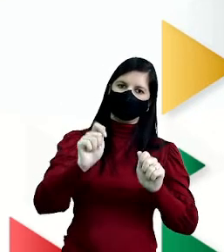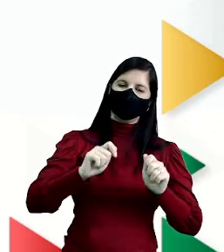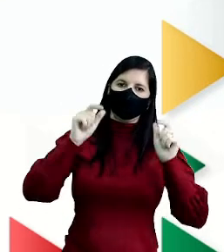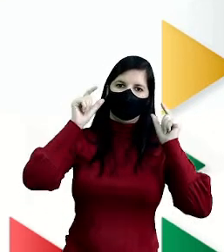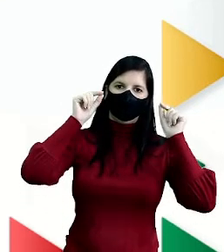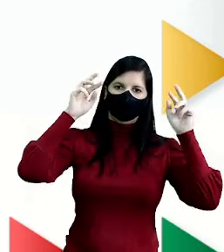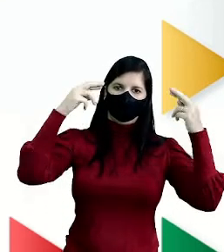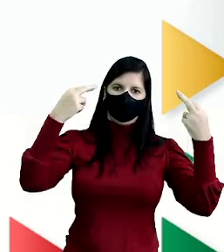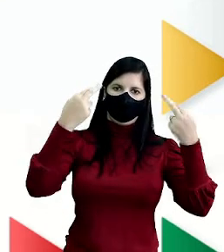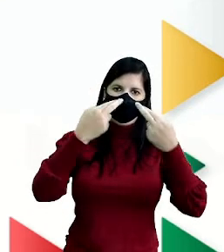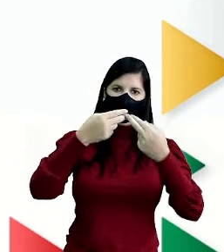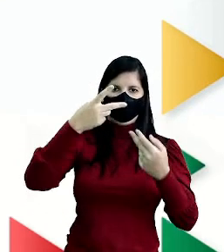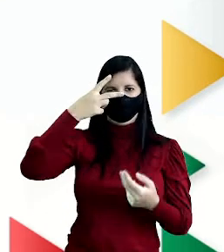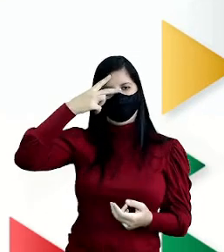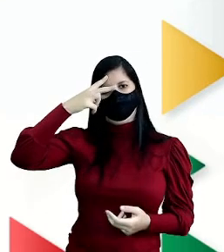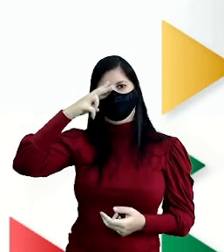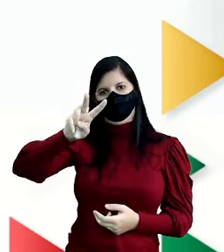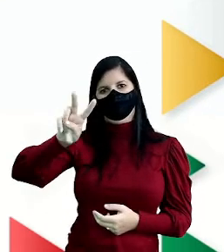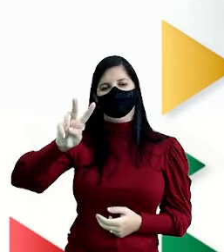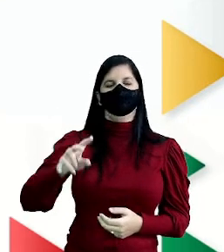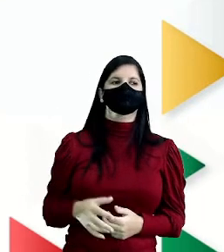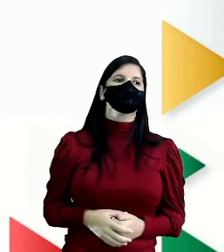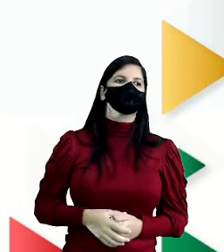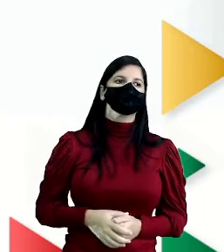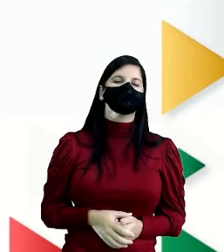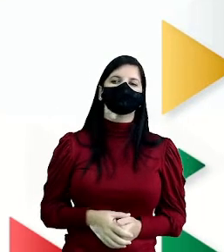ou história também, história da Grécia,